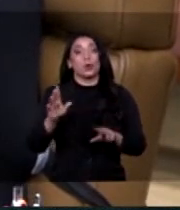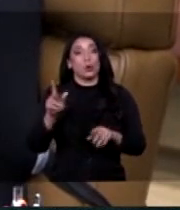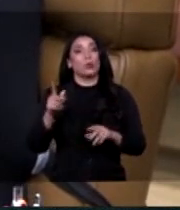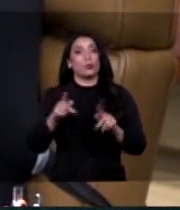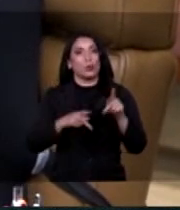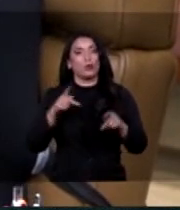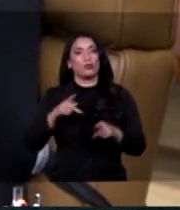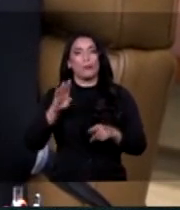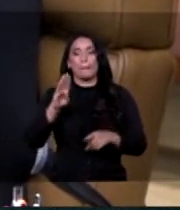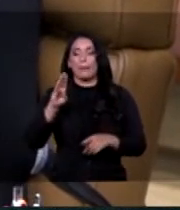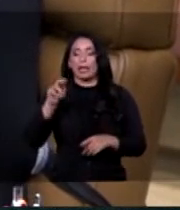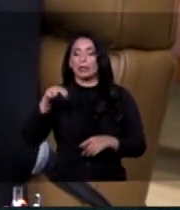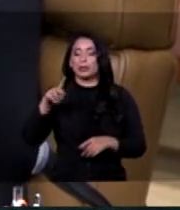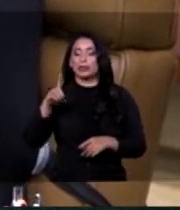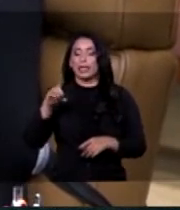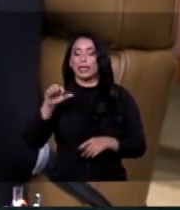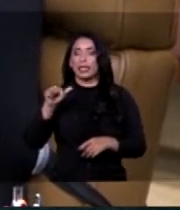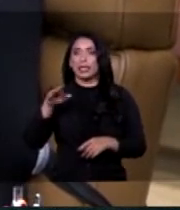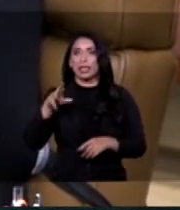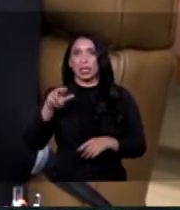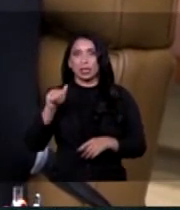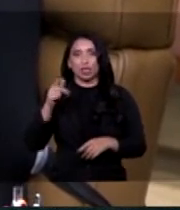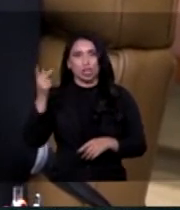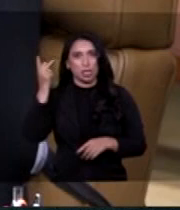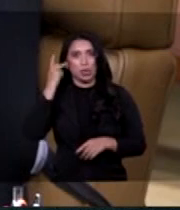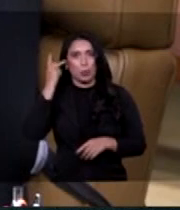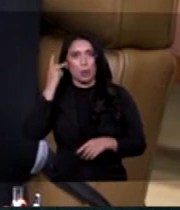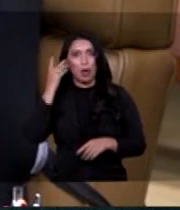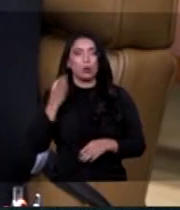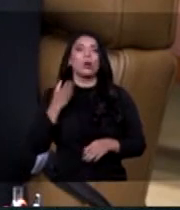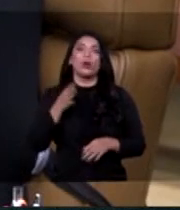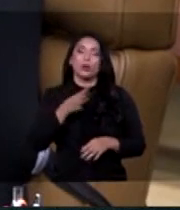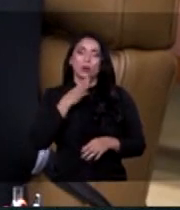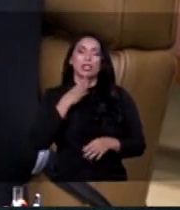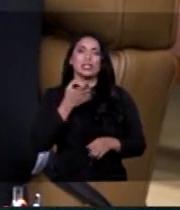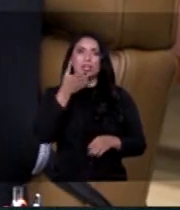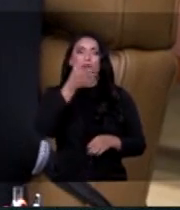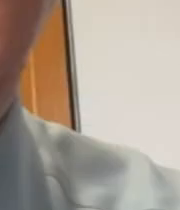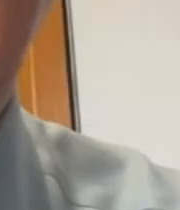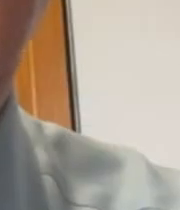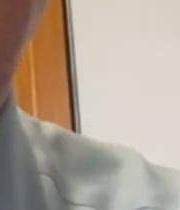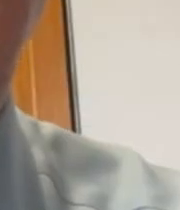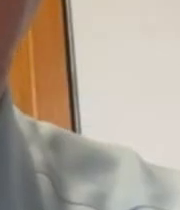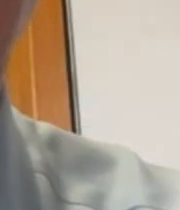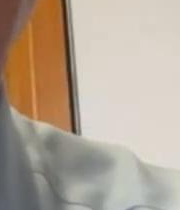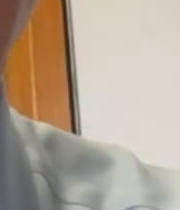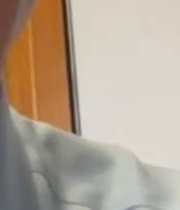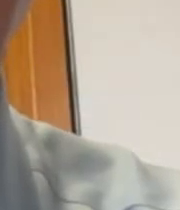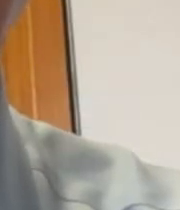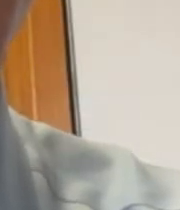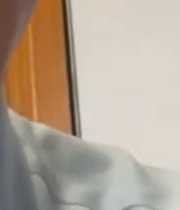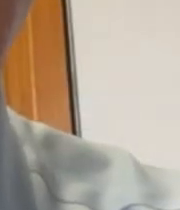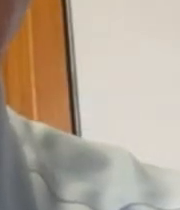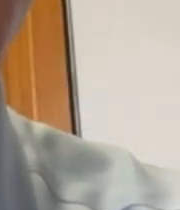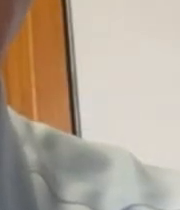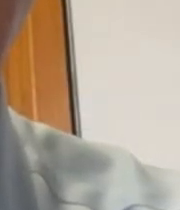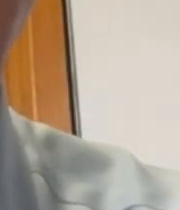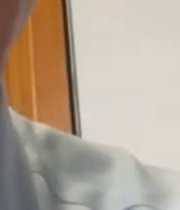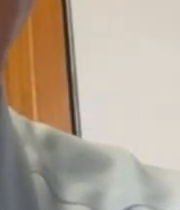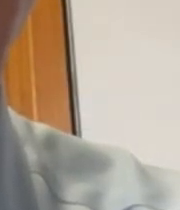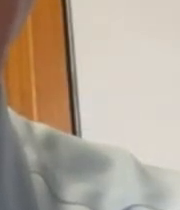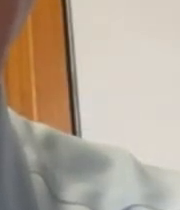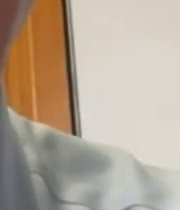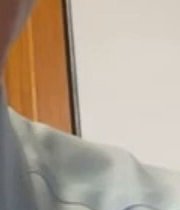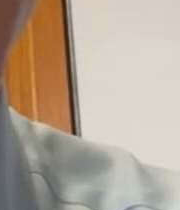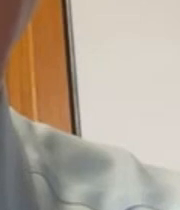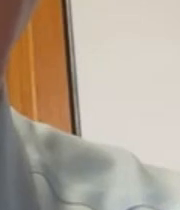vastas, extensas áreas do território nacional. Jardim, vamos acompanhar comigo um pouquinho do que está falando o ministro André